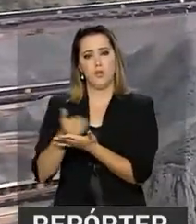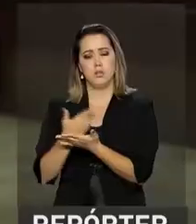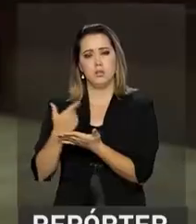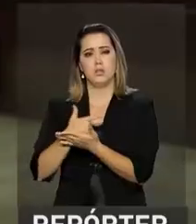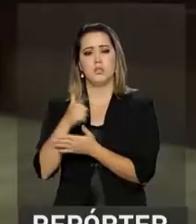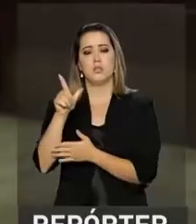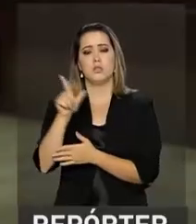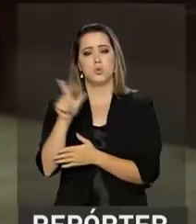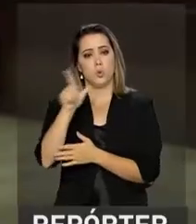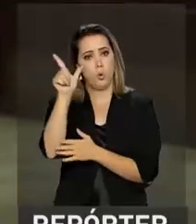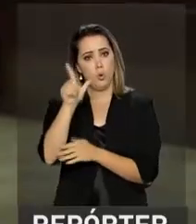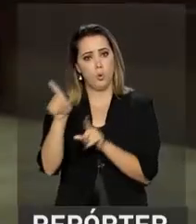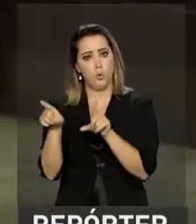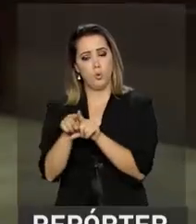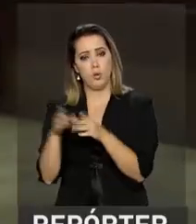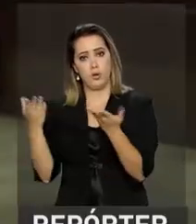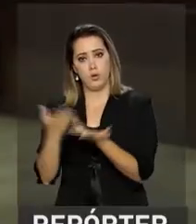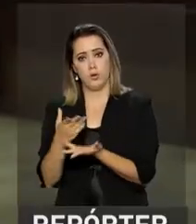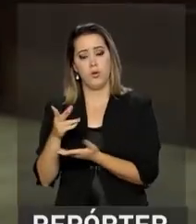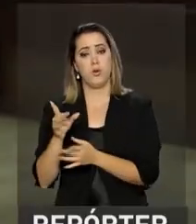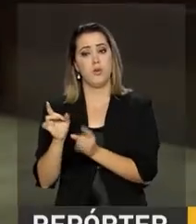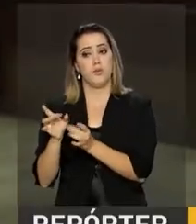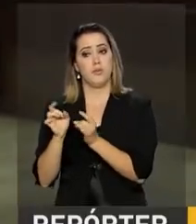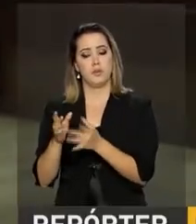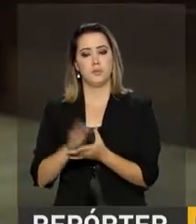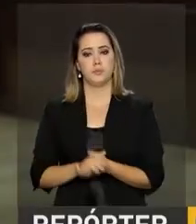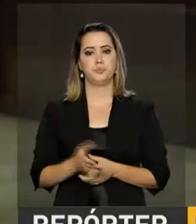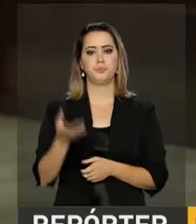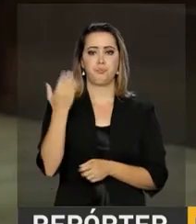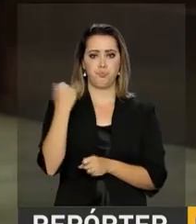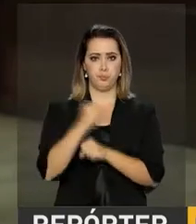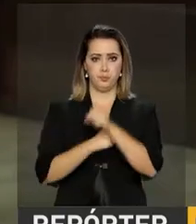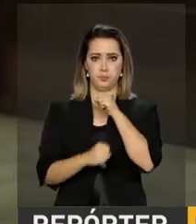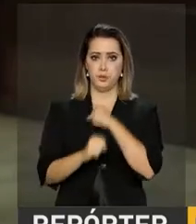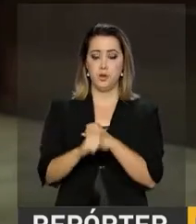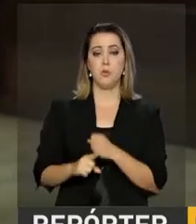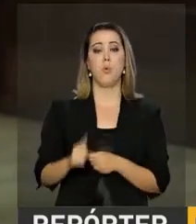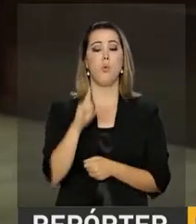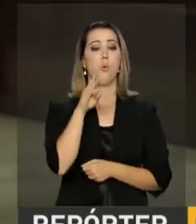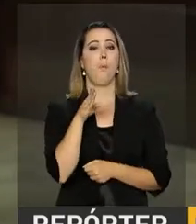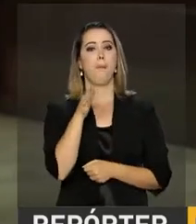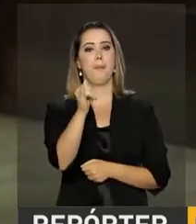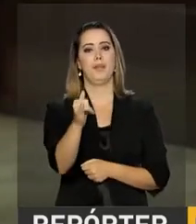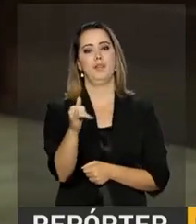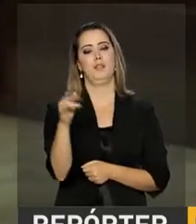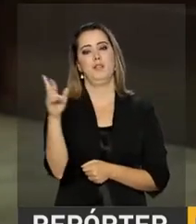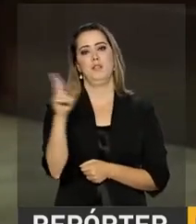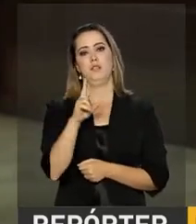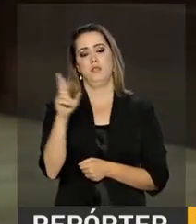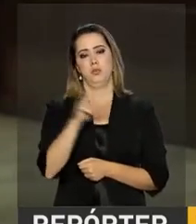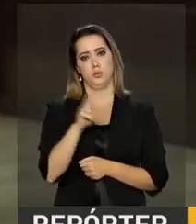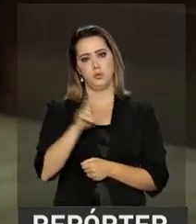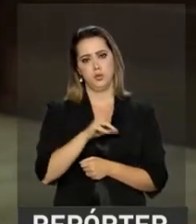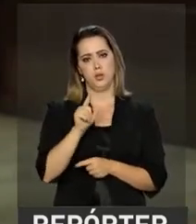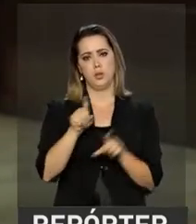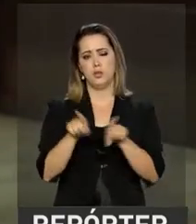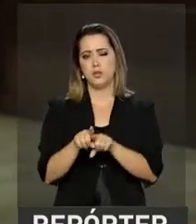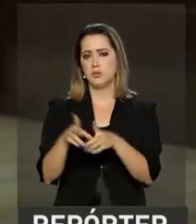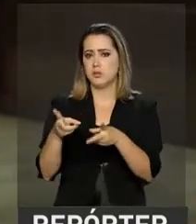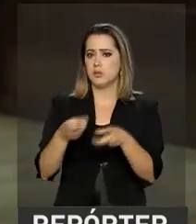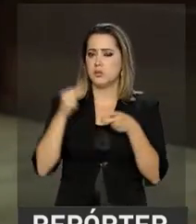ano passado o governo arrecadou um bilhão e 600 milhões de reais com os royalties da mineração a